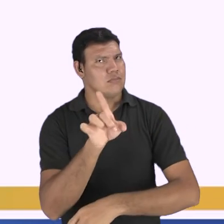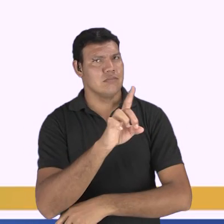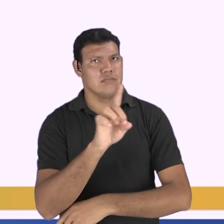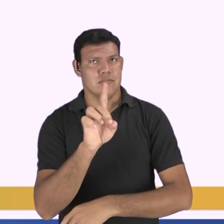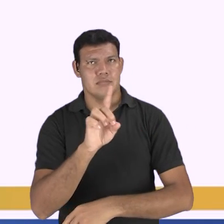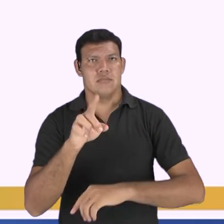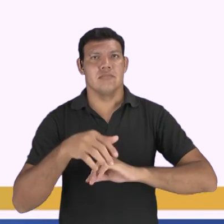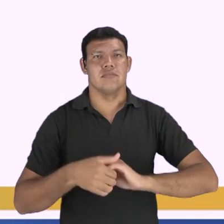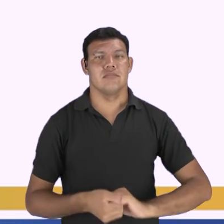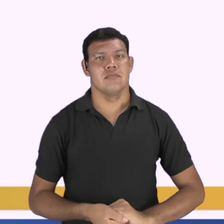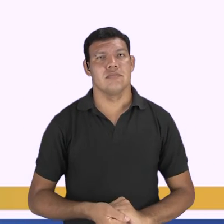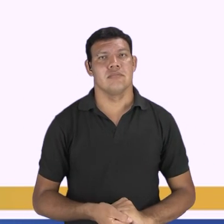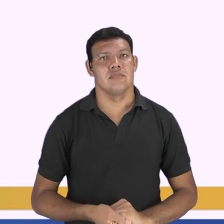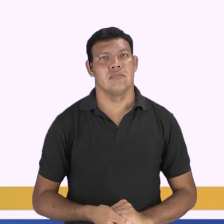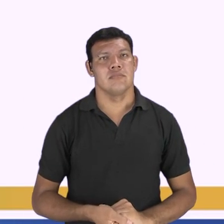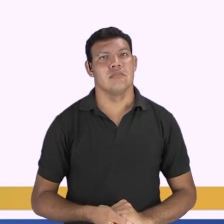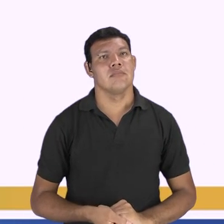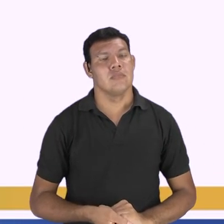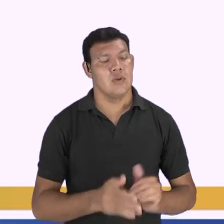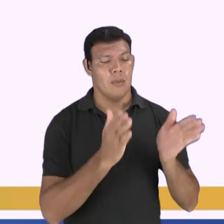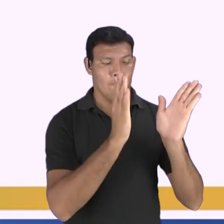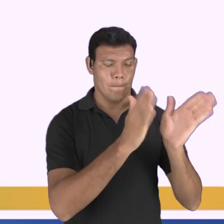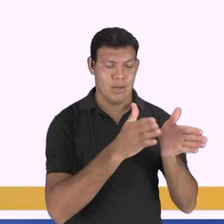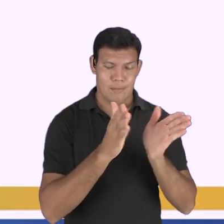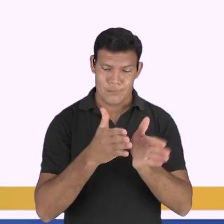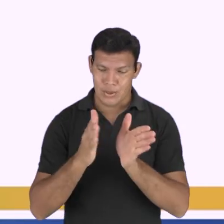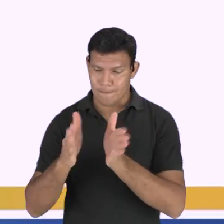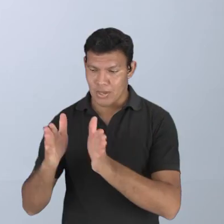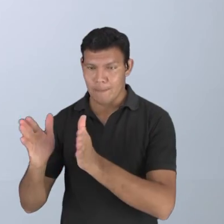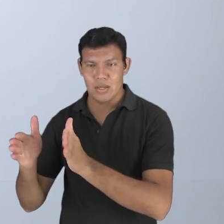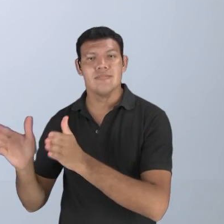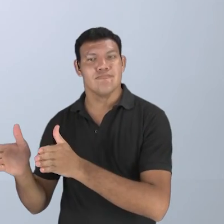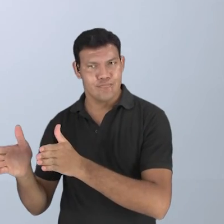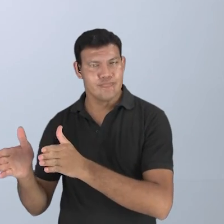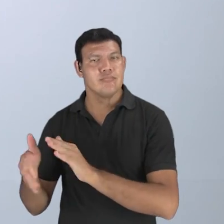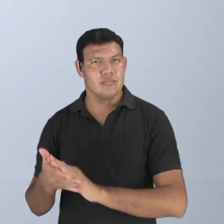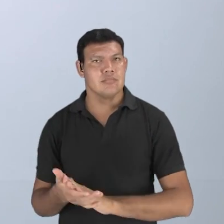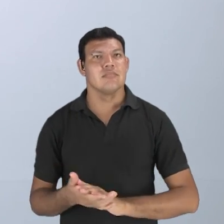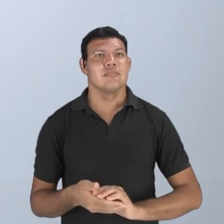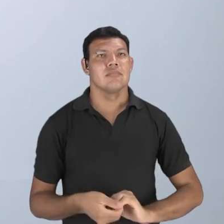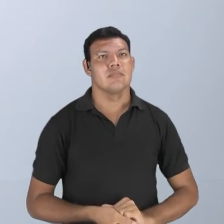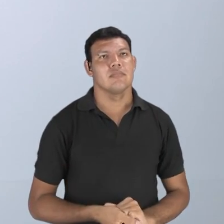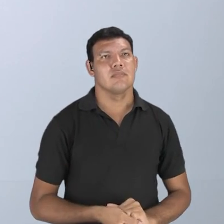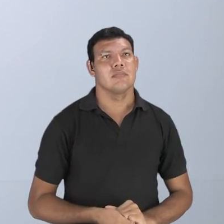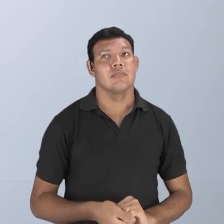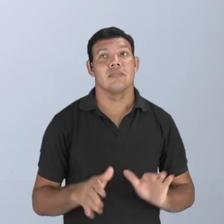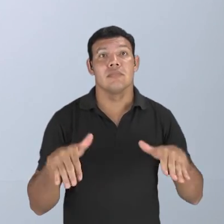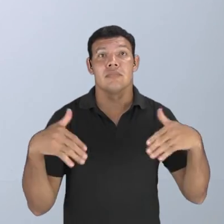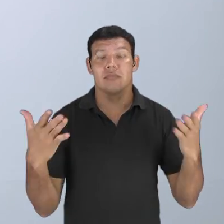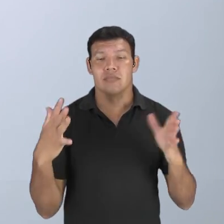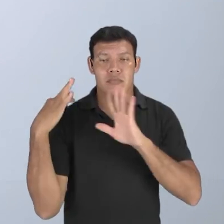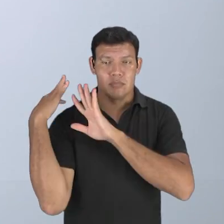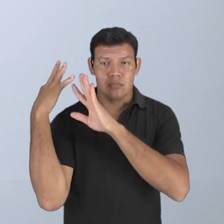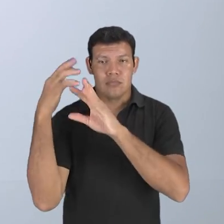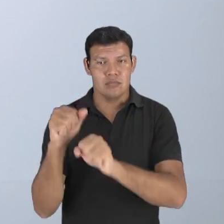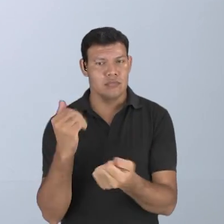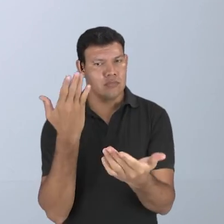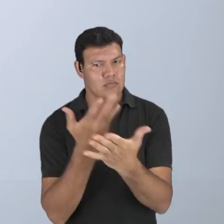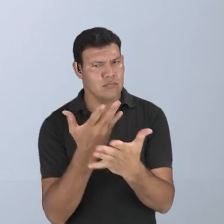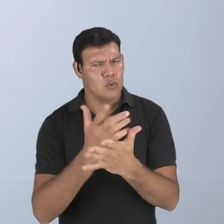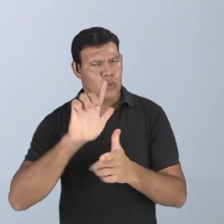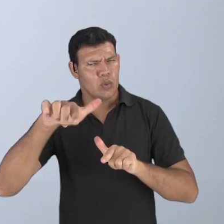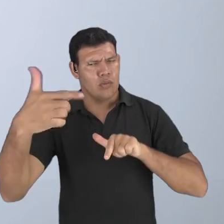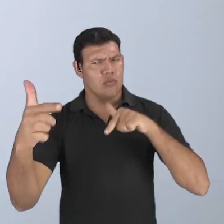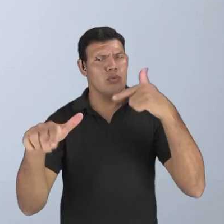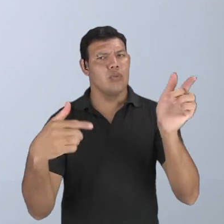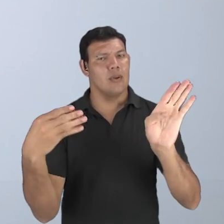uma contradição, nada disso, é uma sequenciação, quero sequenciar minhas ideias, tá certo? Então, revisem essa aula, revisem outras